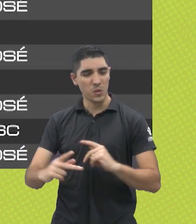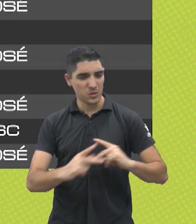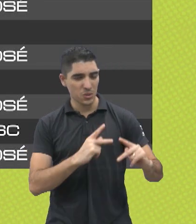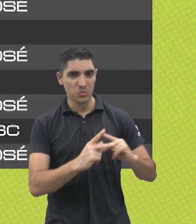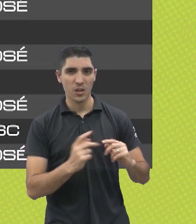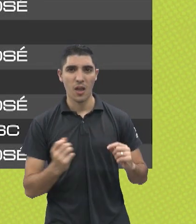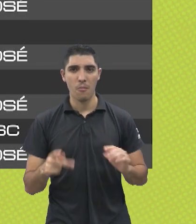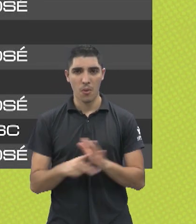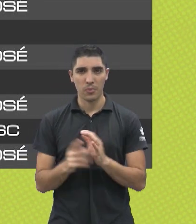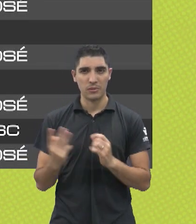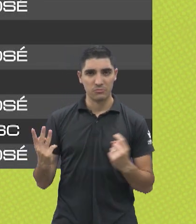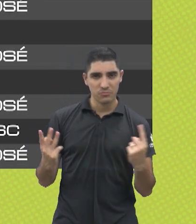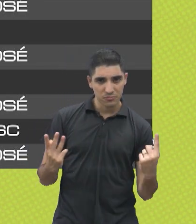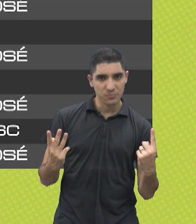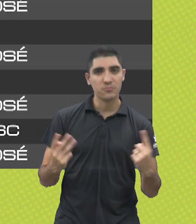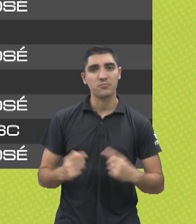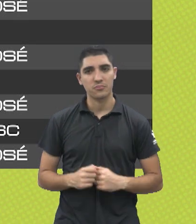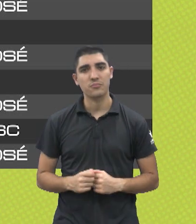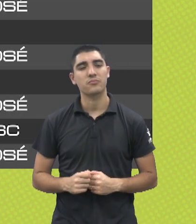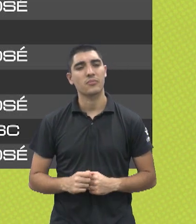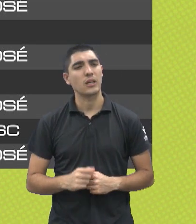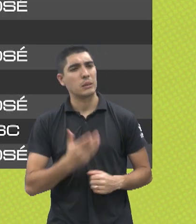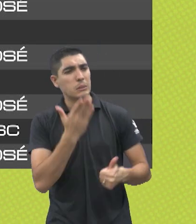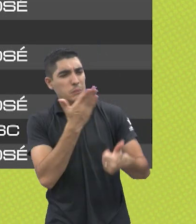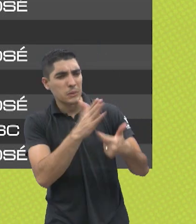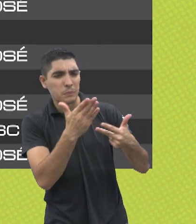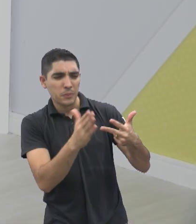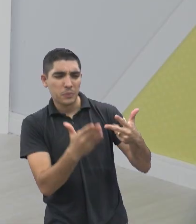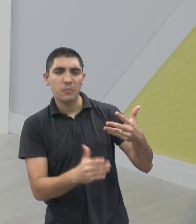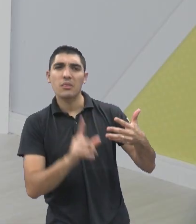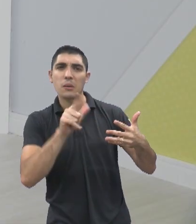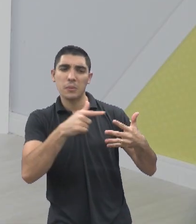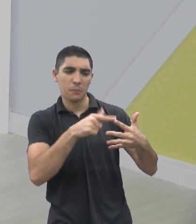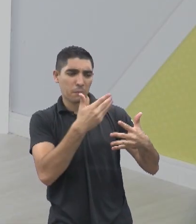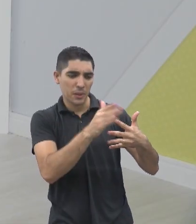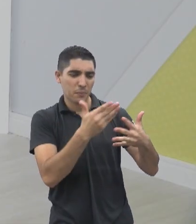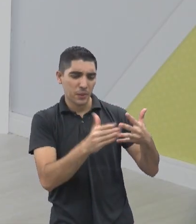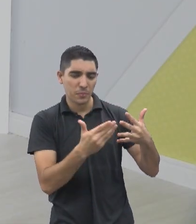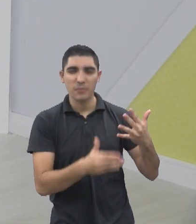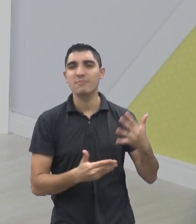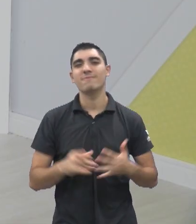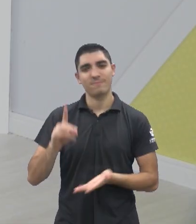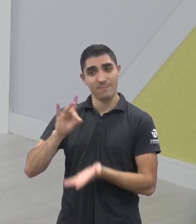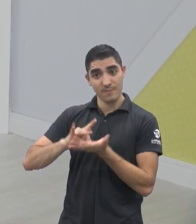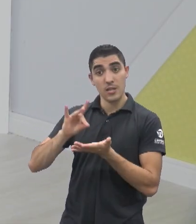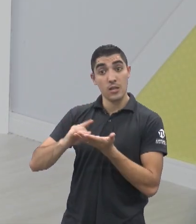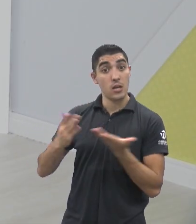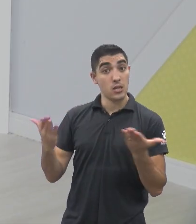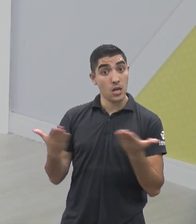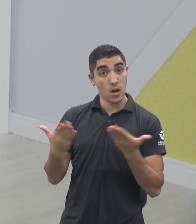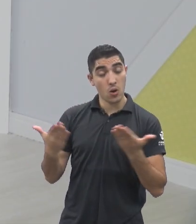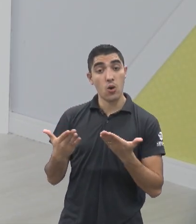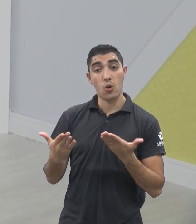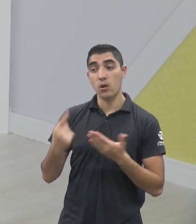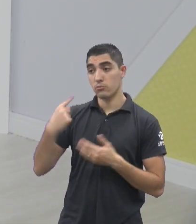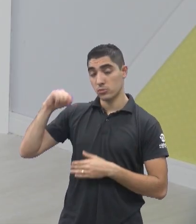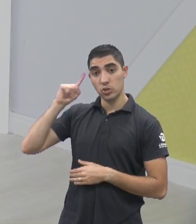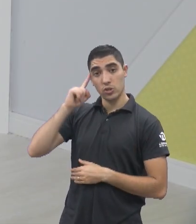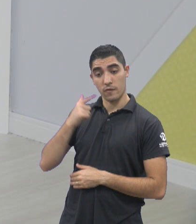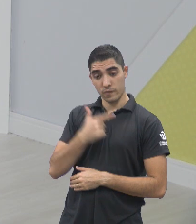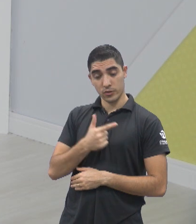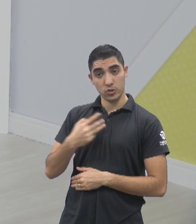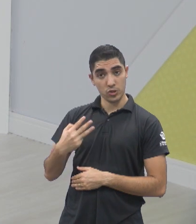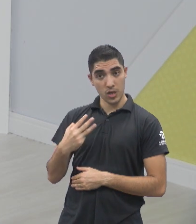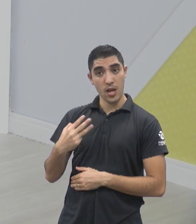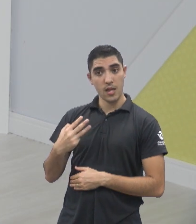sequência. 3 derrotas seguidas, né? Exatamente. Uma campanha realmente ruim do São José e vai fechar o ano. Jogou no último dia 23, antes do